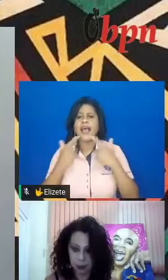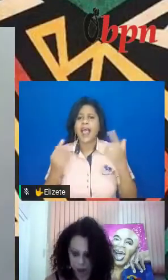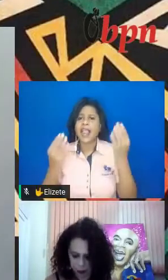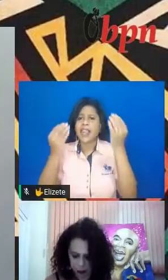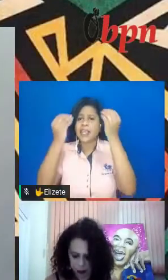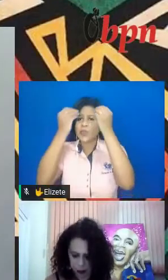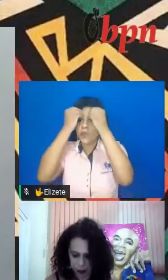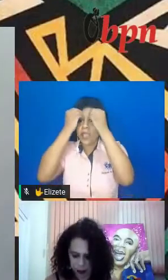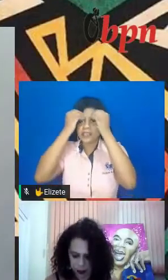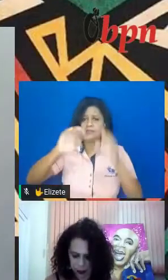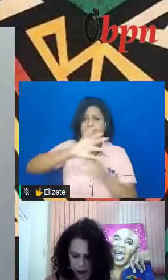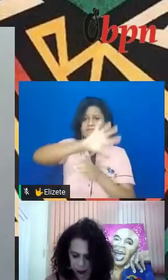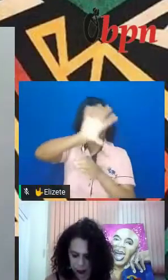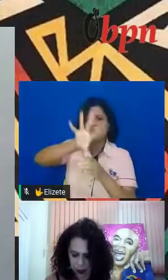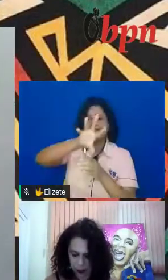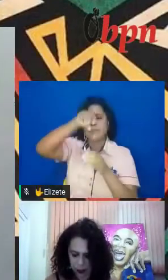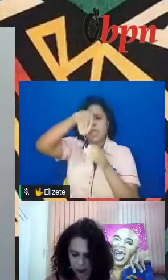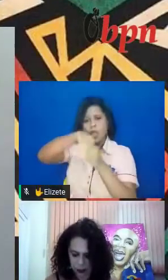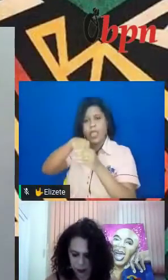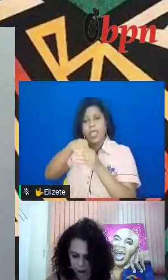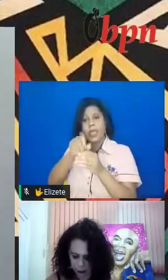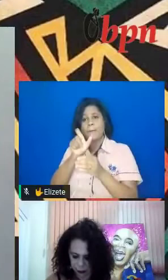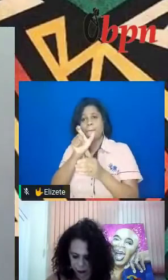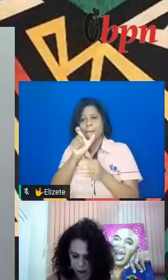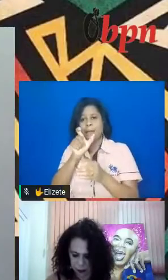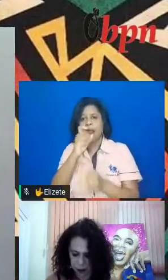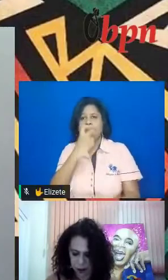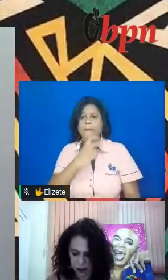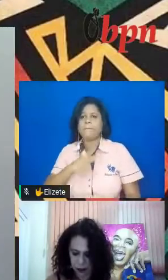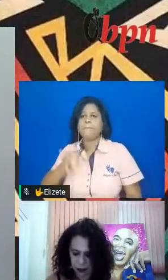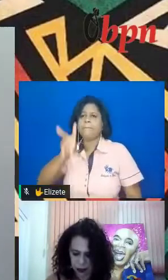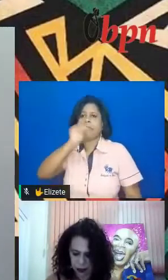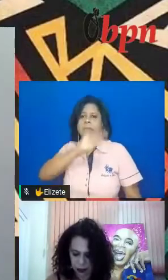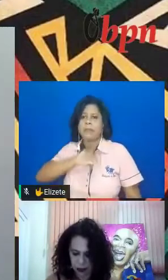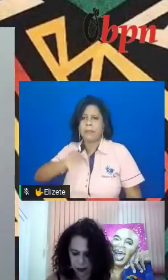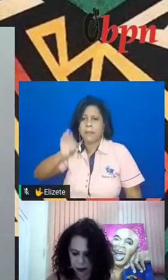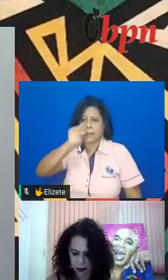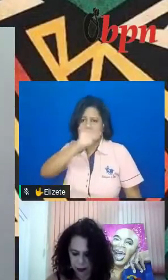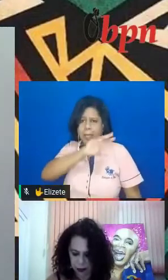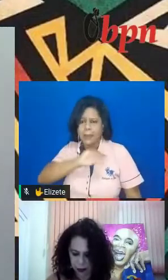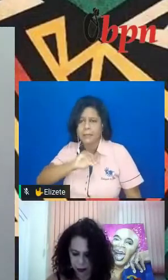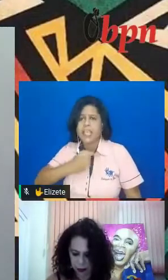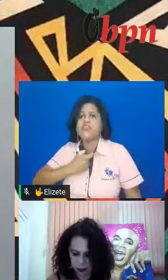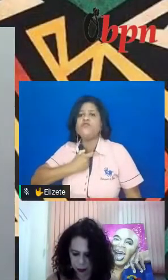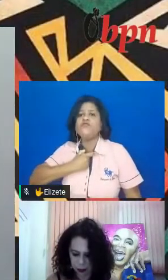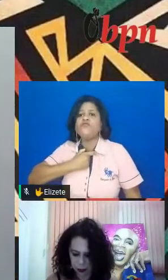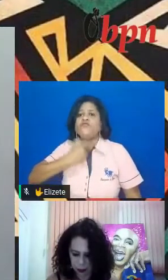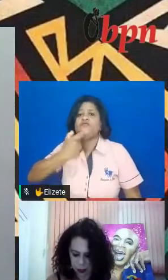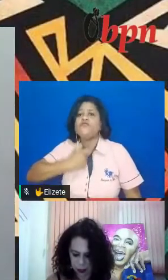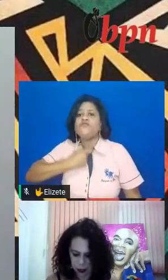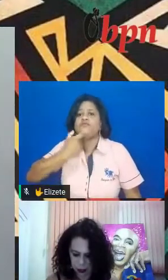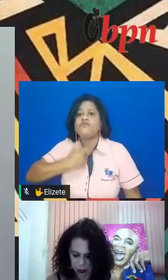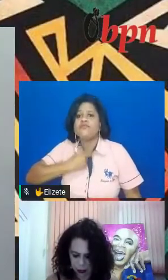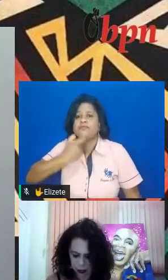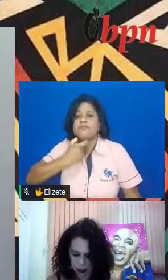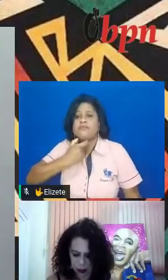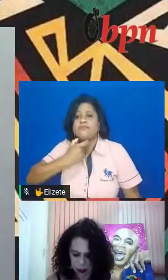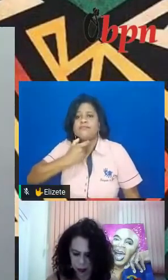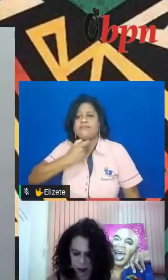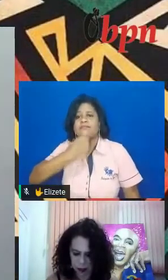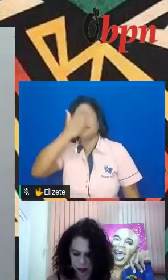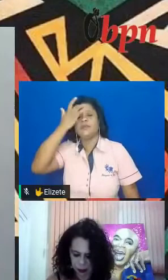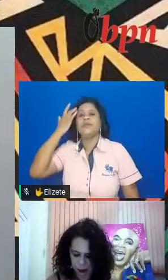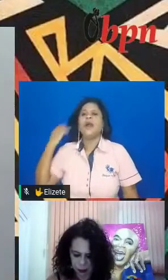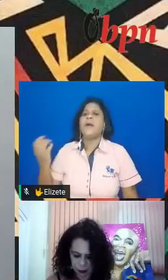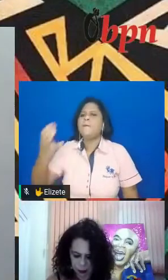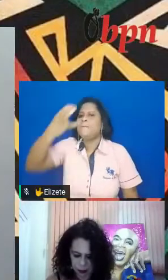abarca a palavra falada, ela abarca a entonação, a inscrição, a